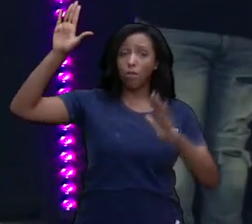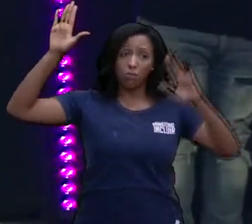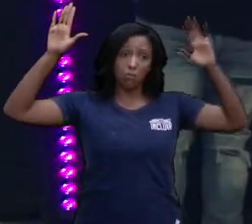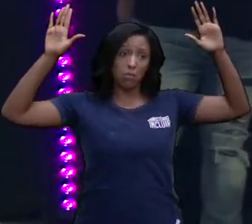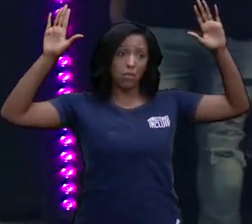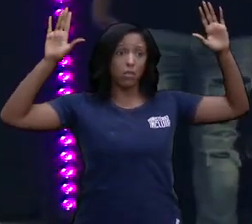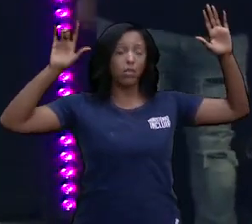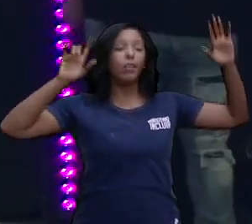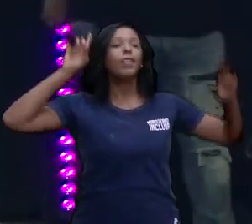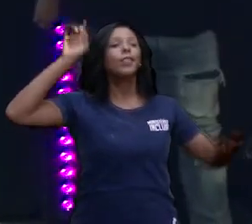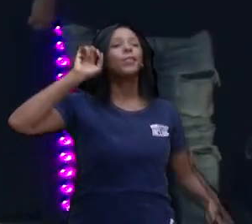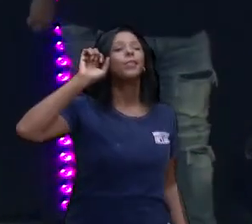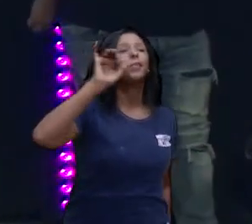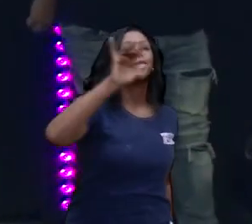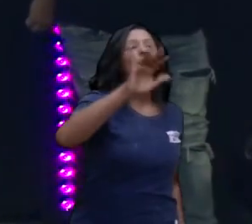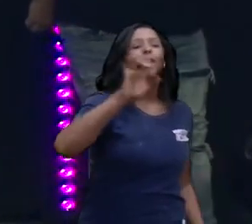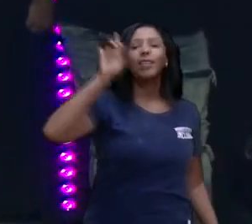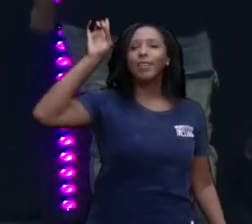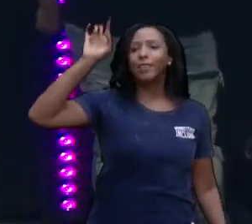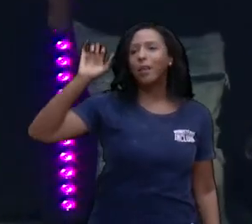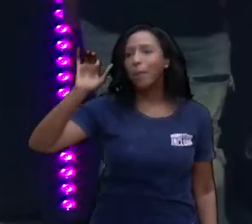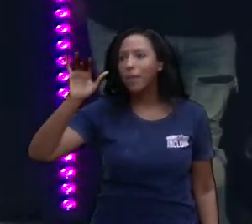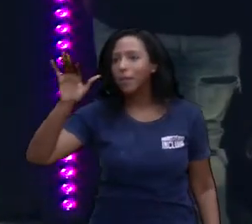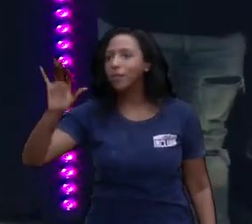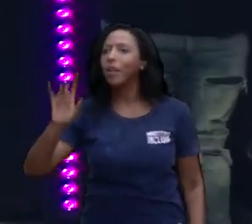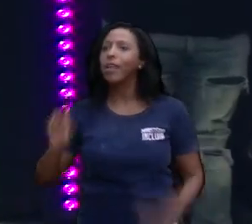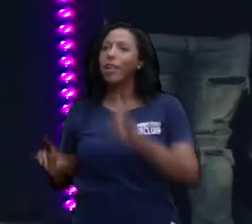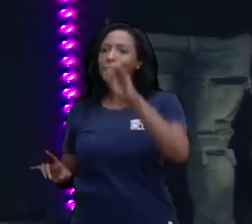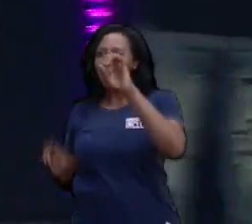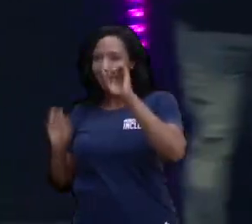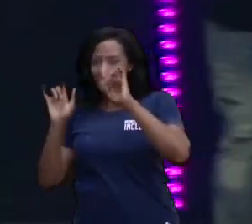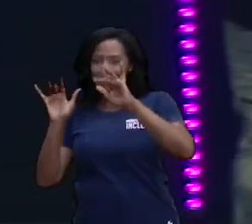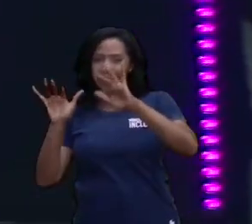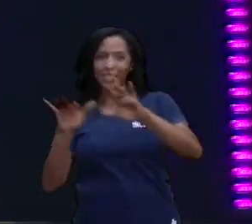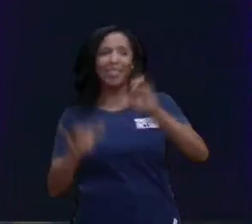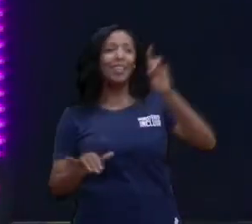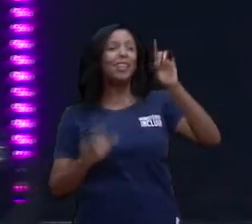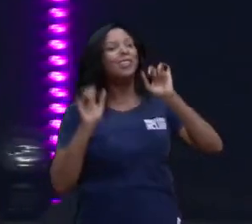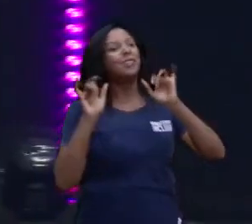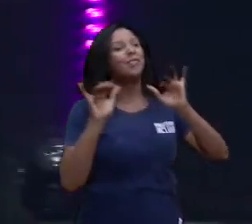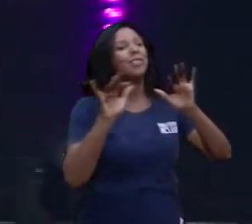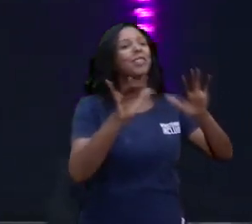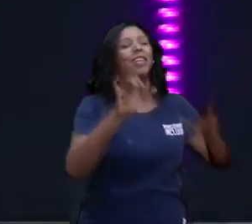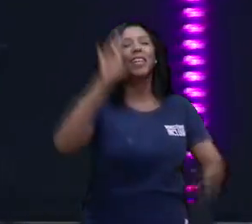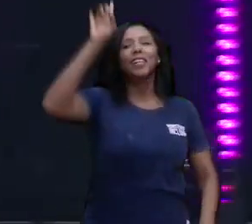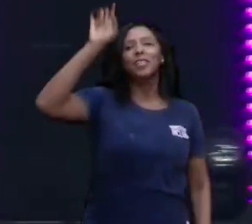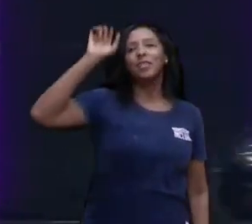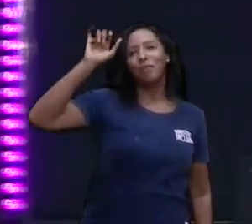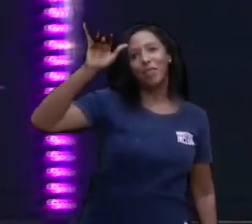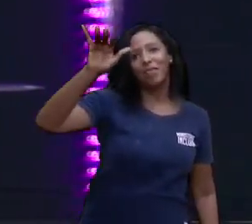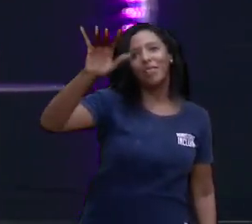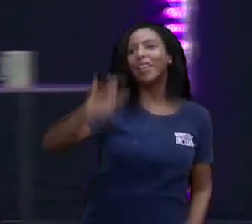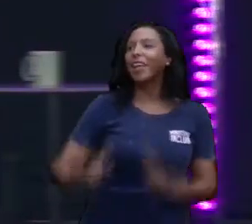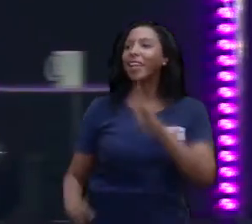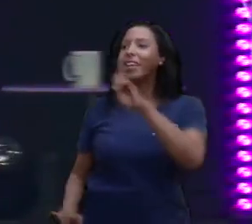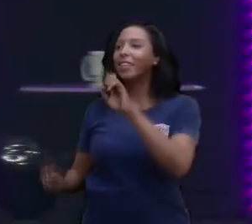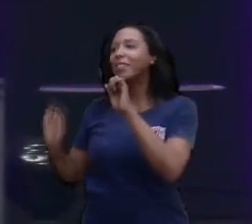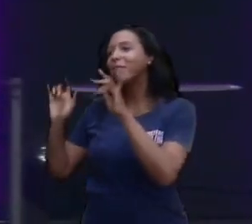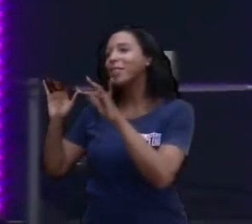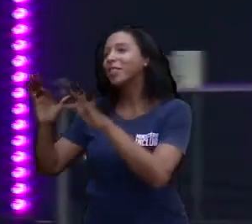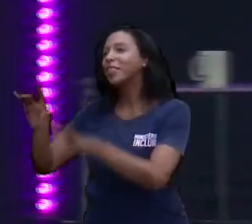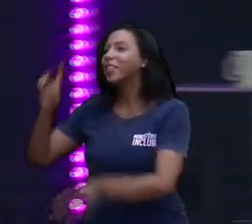que há lugar para você Deus abençoe Deus abençoe Deus abençoe Deus abençoe Deus abençoe Deus abençoe Deus abençoe Deus abençoe Deus abençoe Deus abençoe Deus abençoe Deus